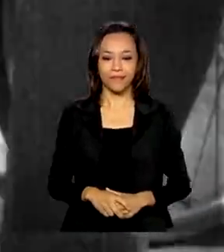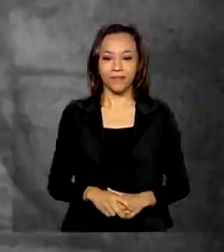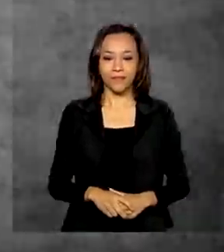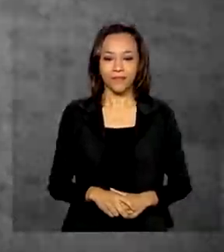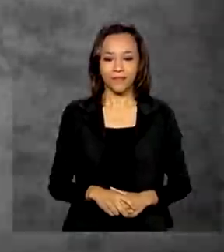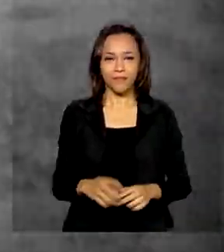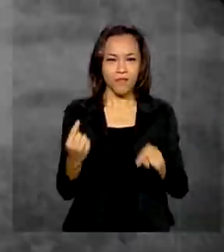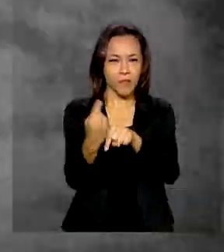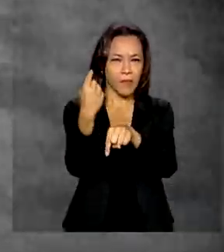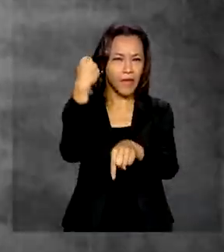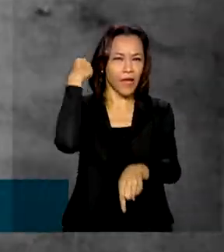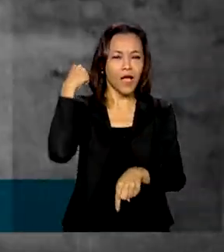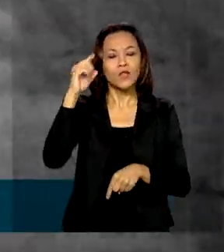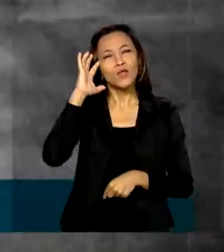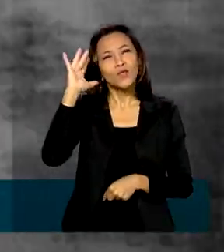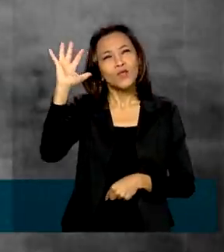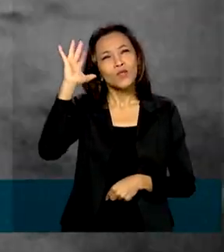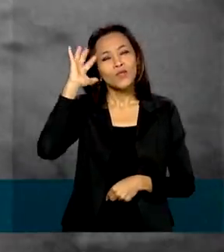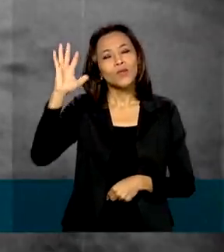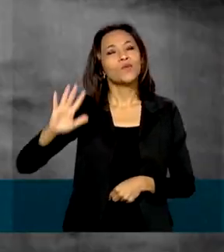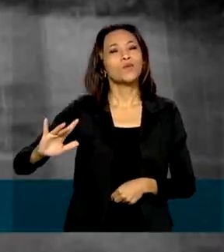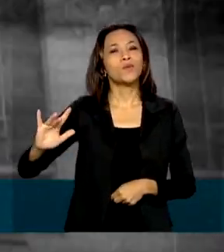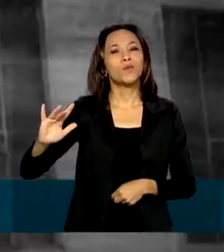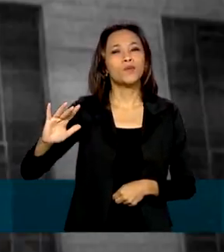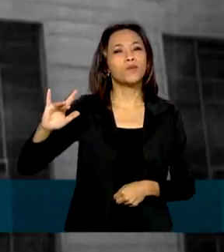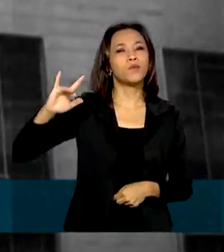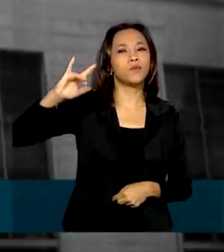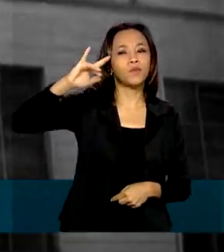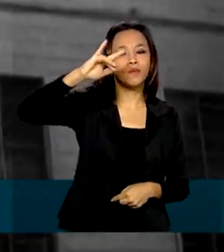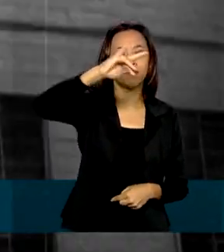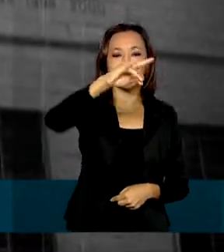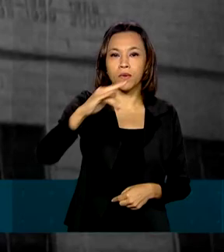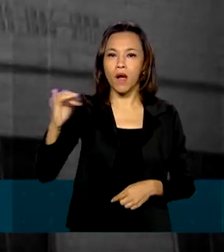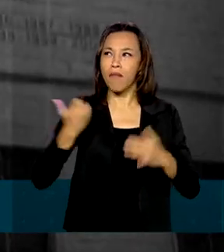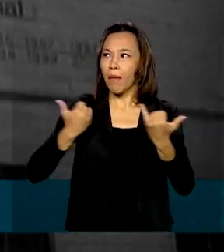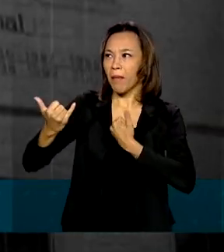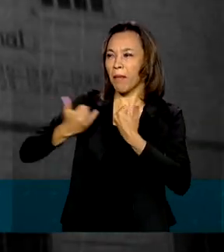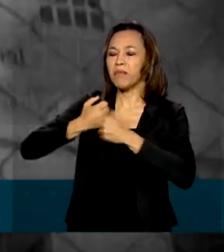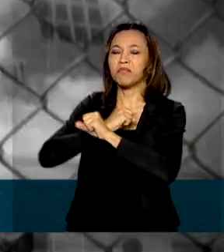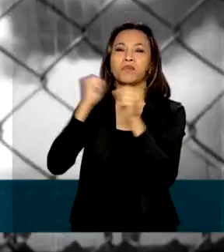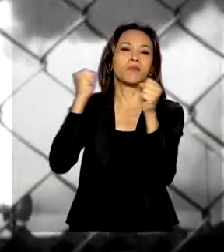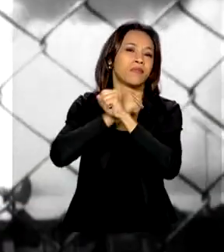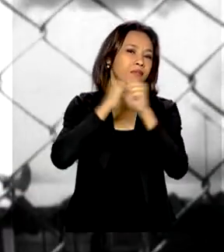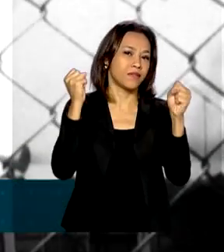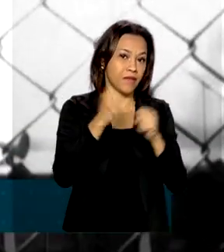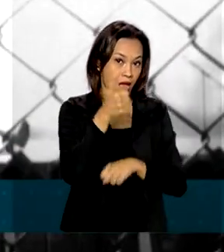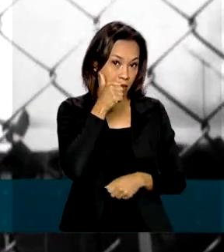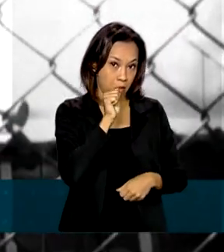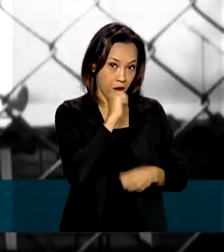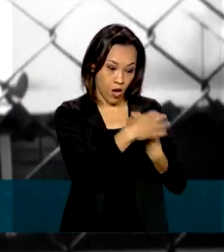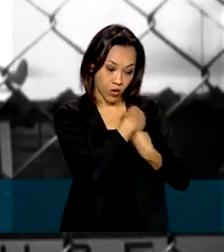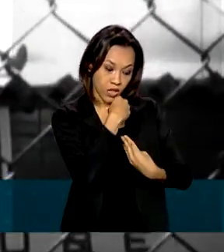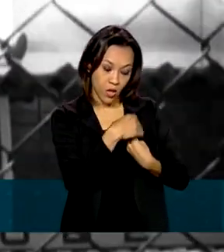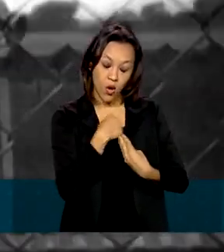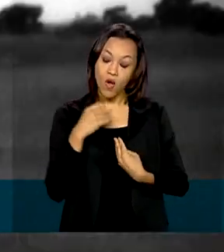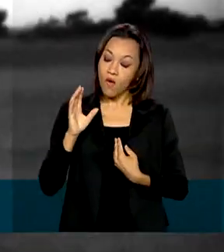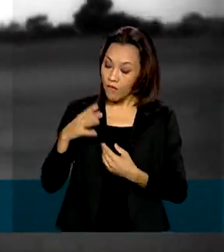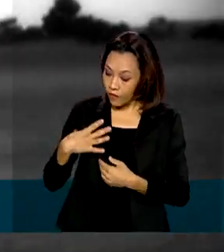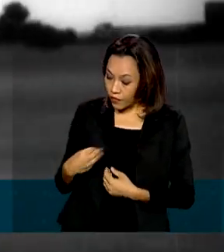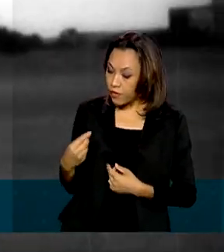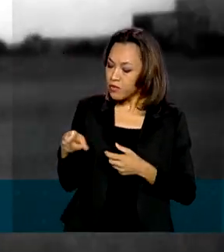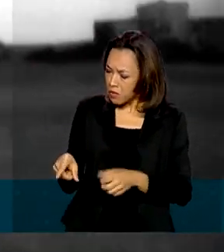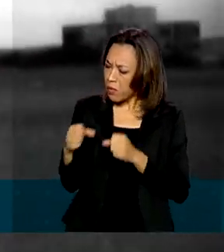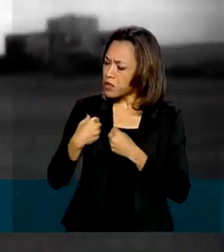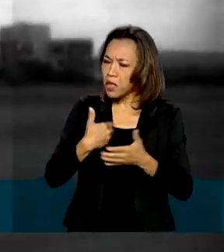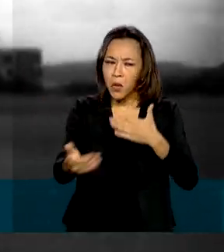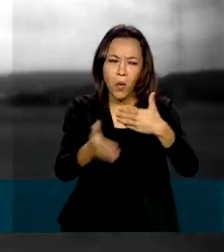No início era o sonho de voar. Muitos diziam que era impossível. Minha mãe aconselhou: filho, você pode ser o que quiser